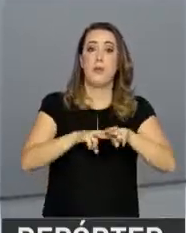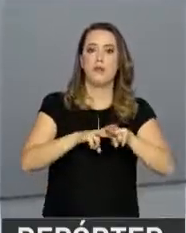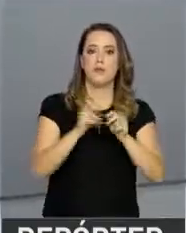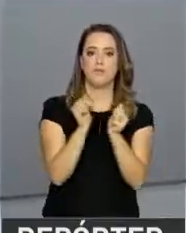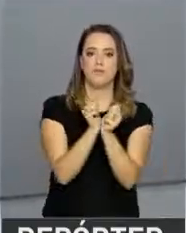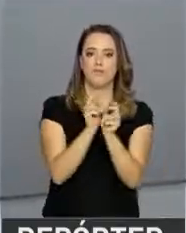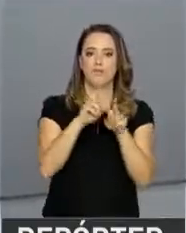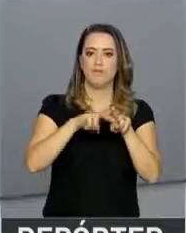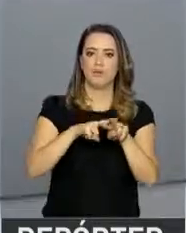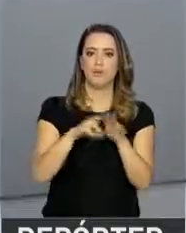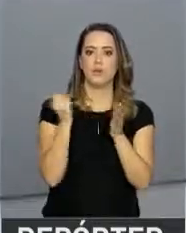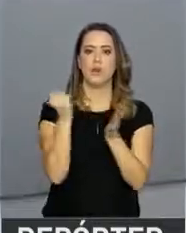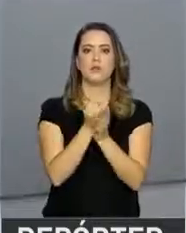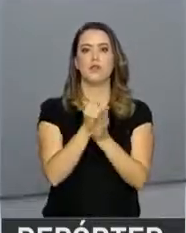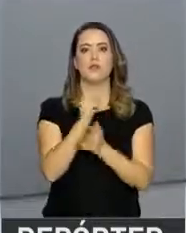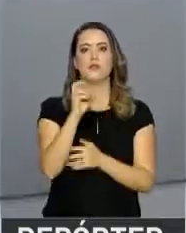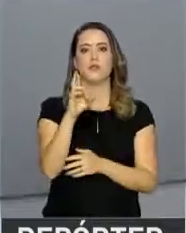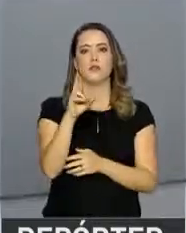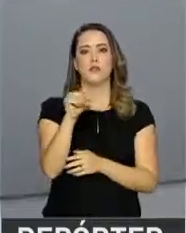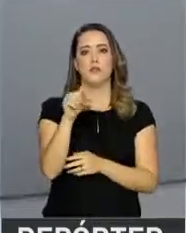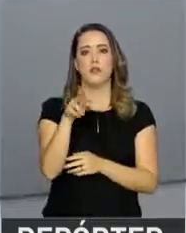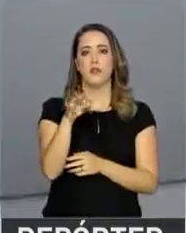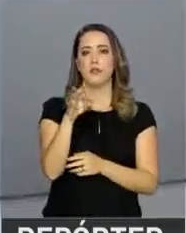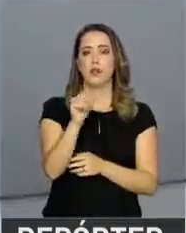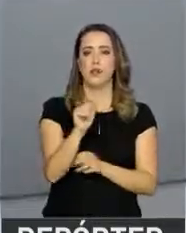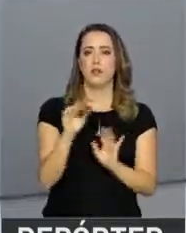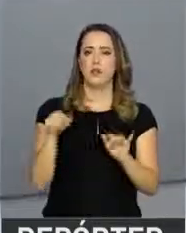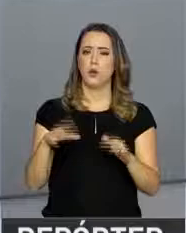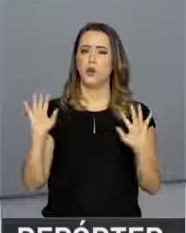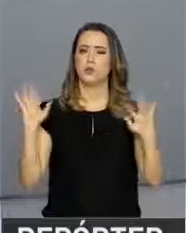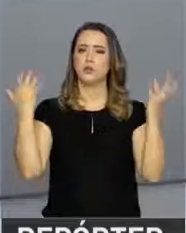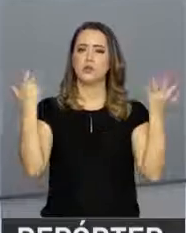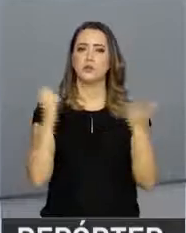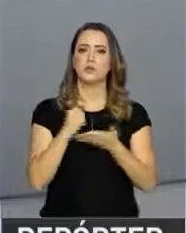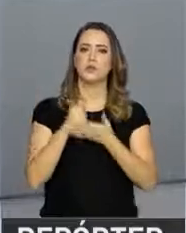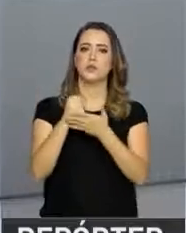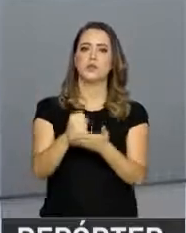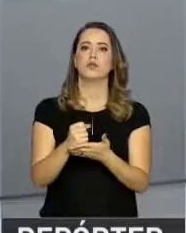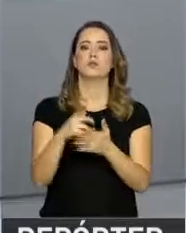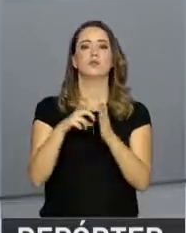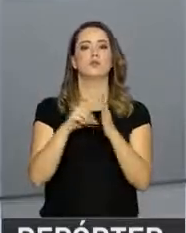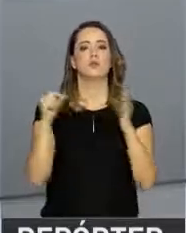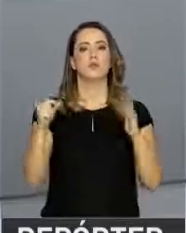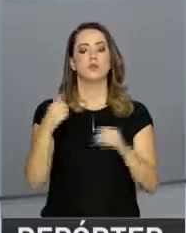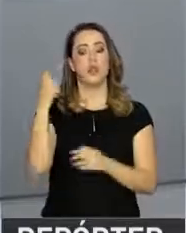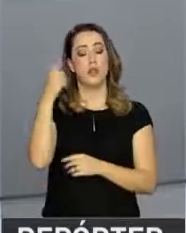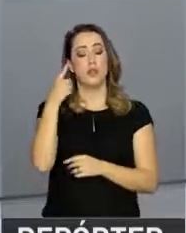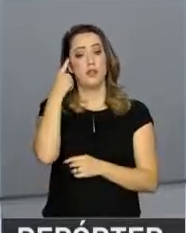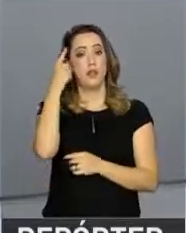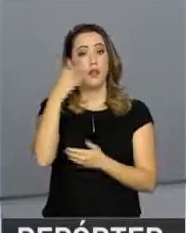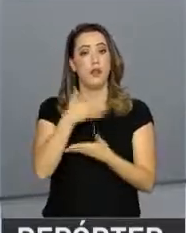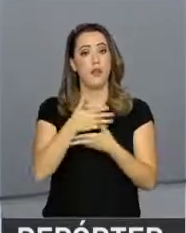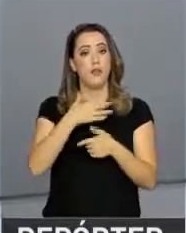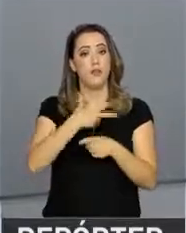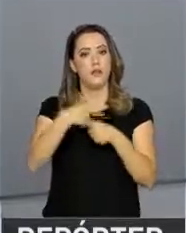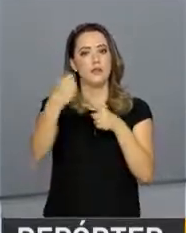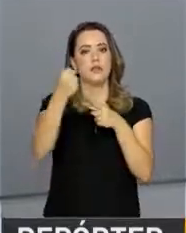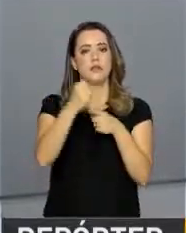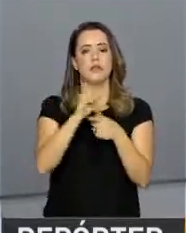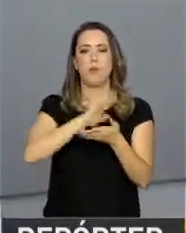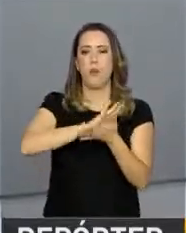selo Resgata e a cerimônia de entrega aconteceu hoje no Palácio do Planalto. A ideia é superar preconceitos e